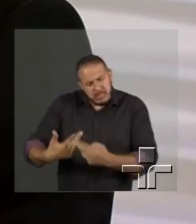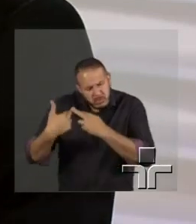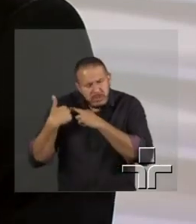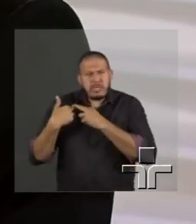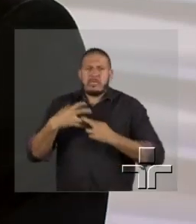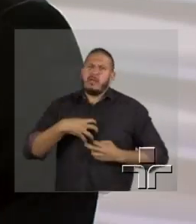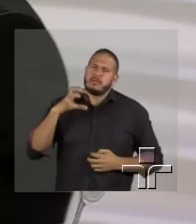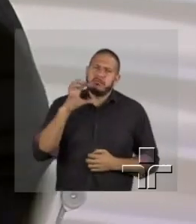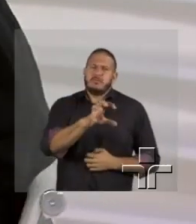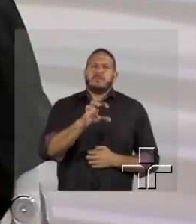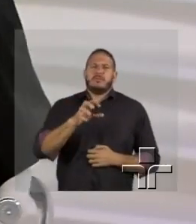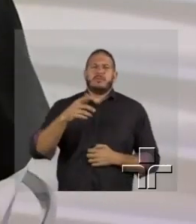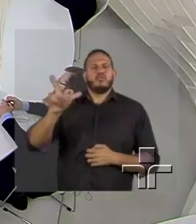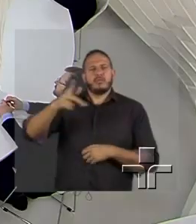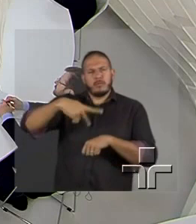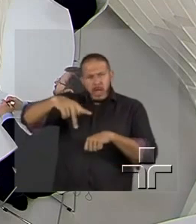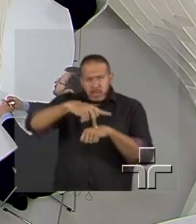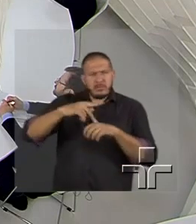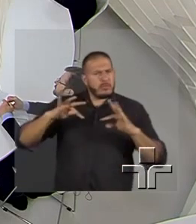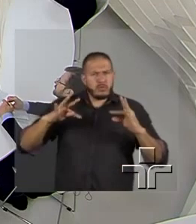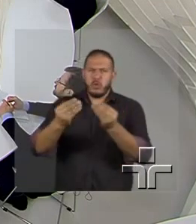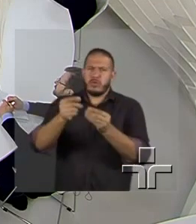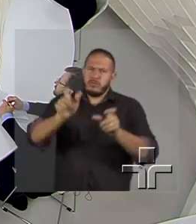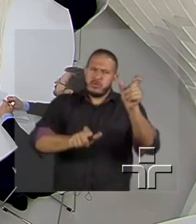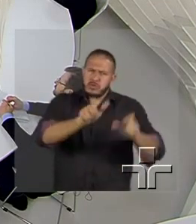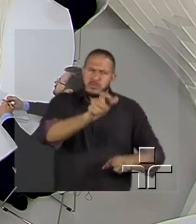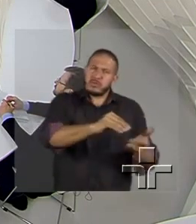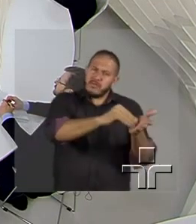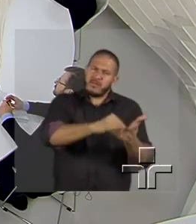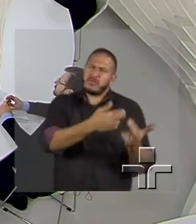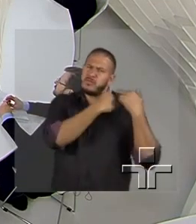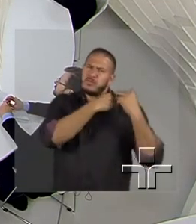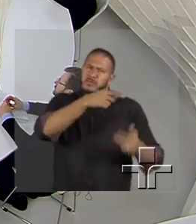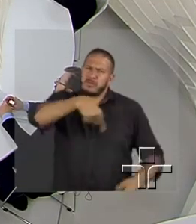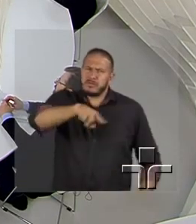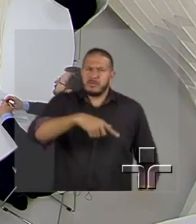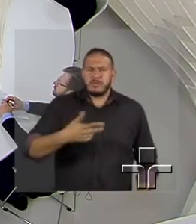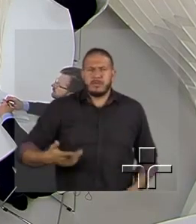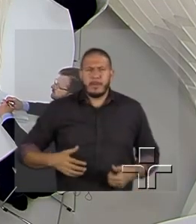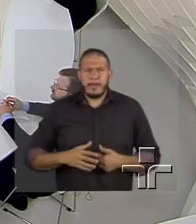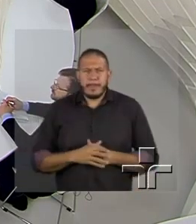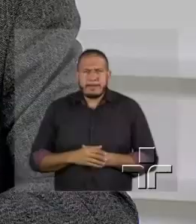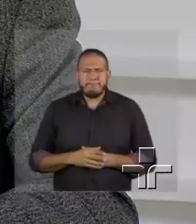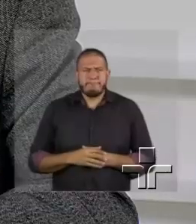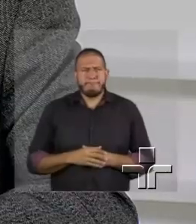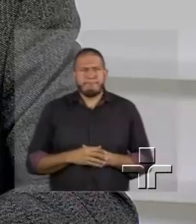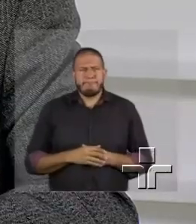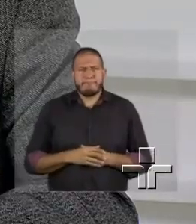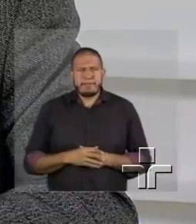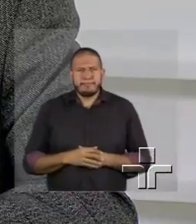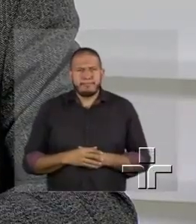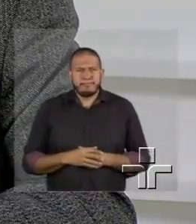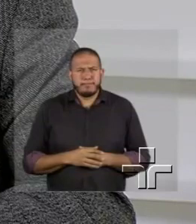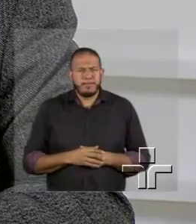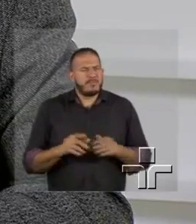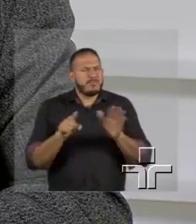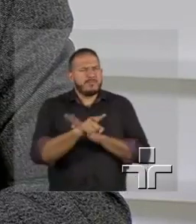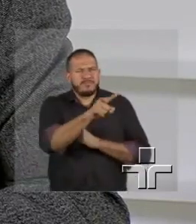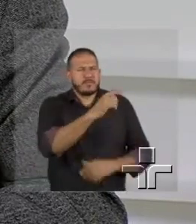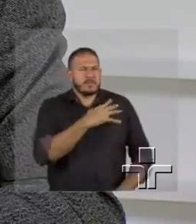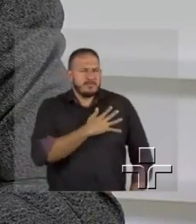ouvindo a história de que o Brasil era um país rico com um povo pobre. E aí o senhor me disse, imagina o